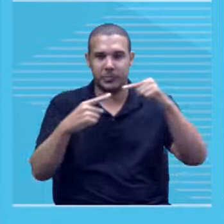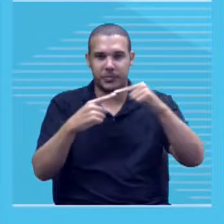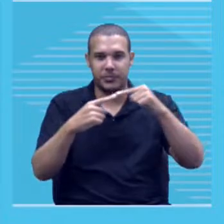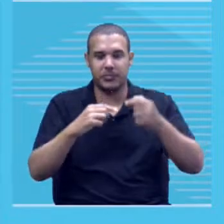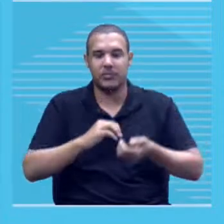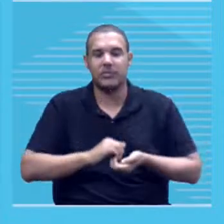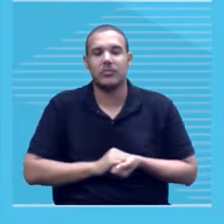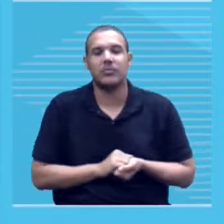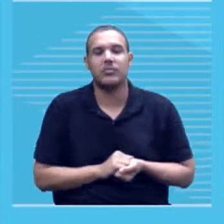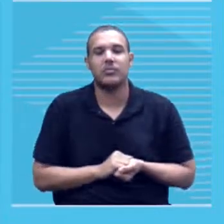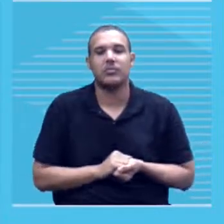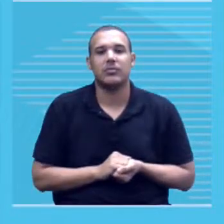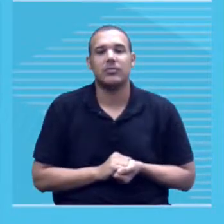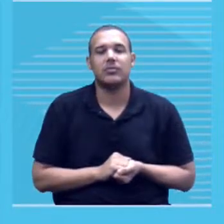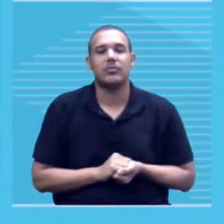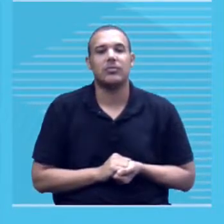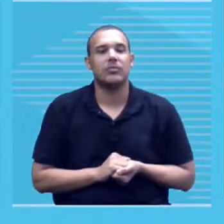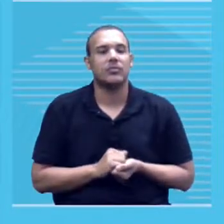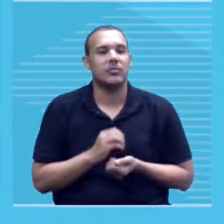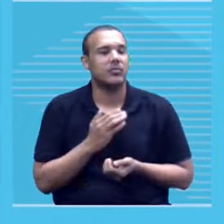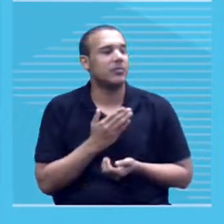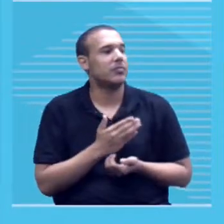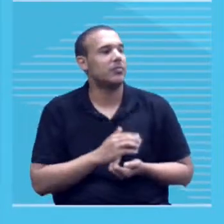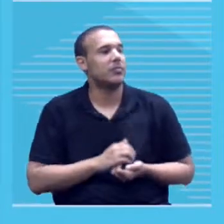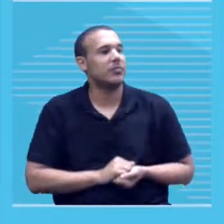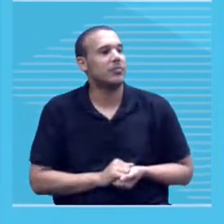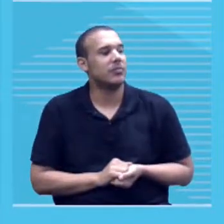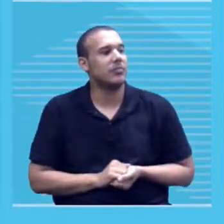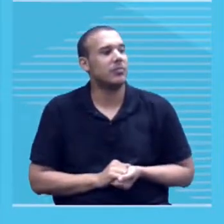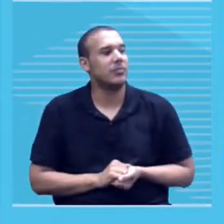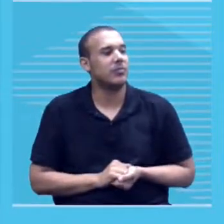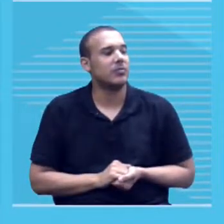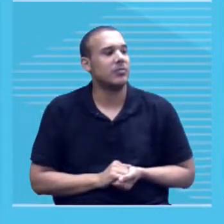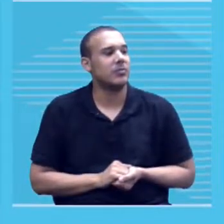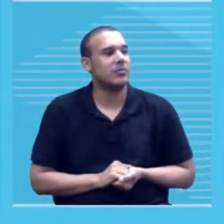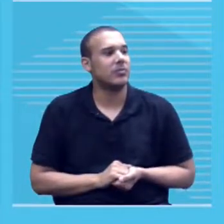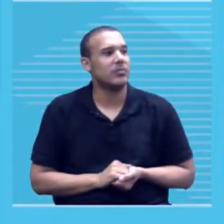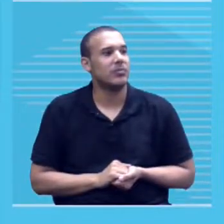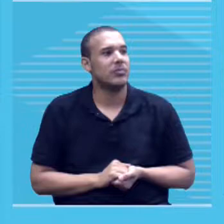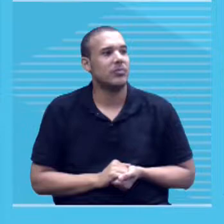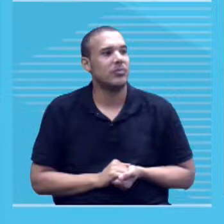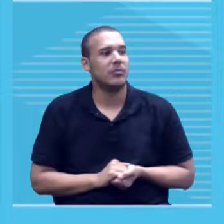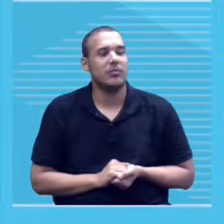x, daria 24 vezes 4, que daria um total de